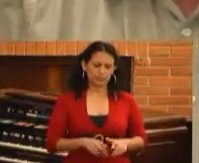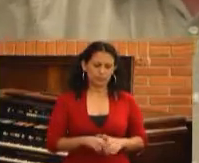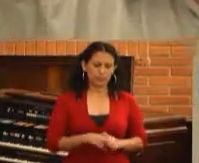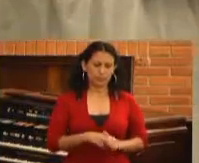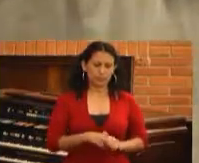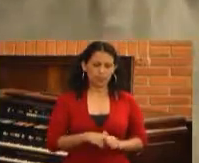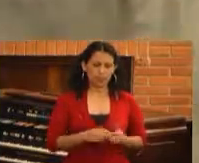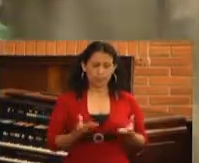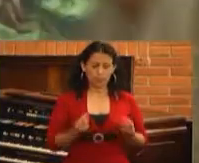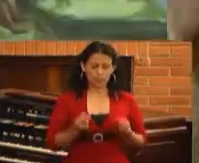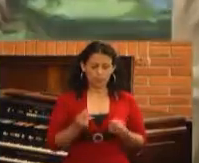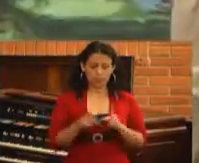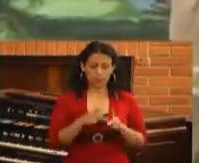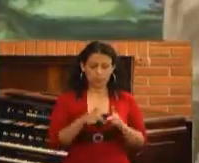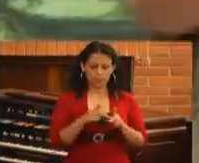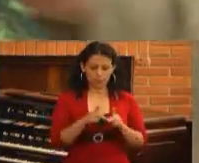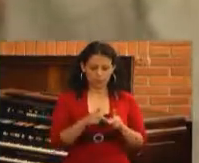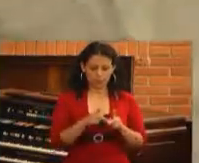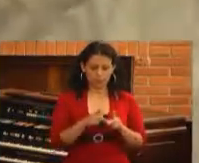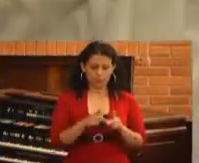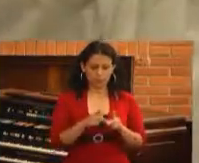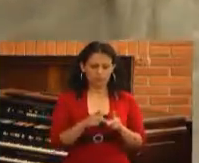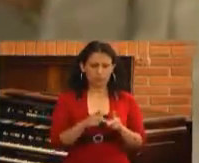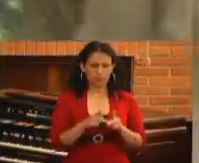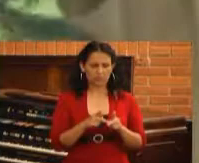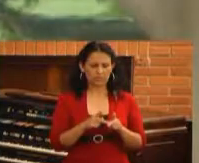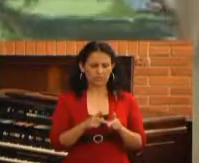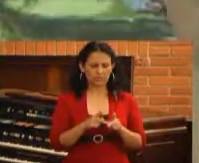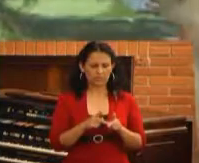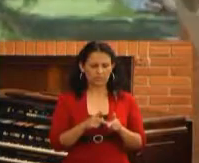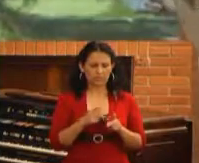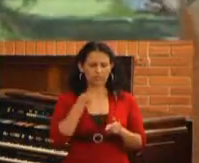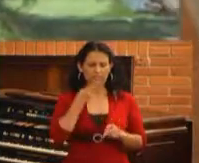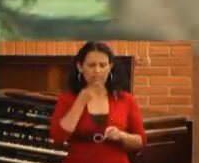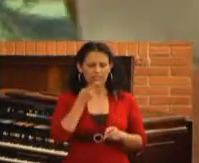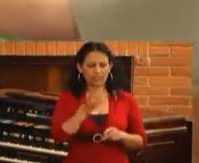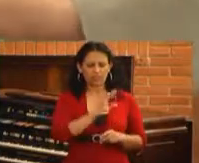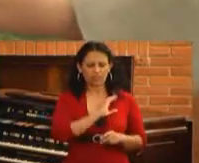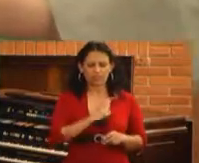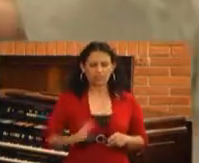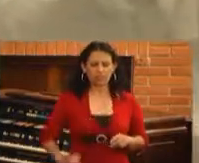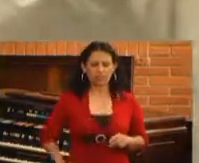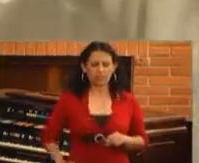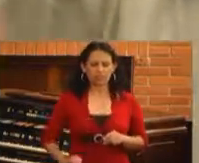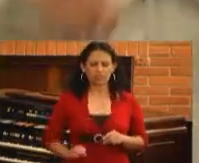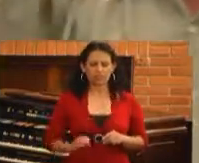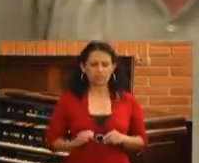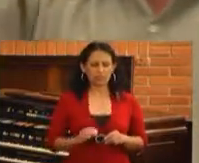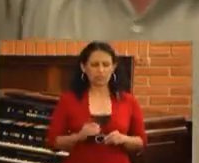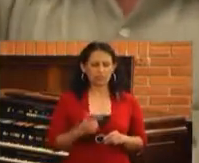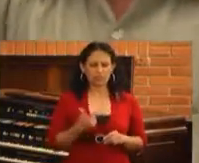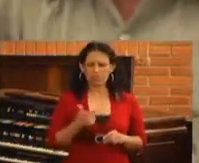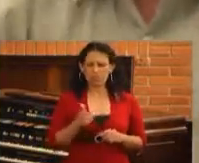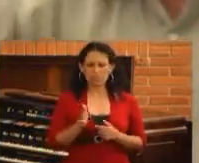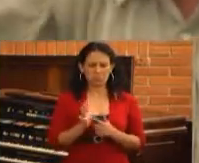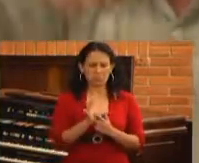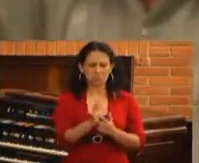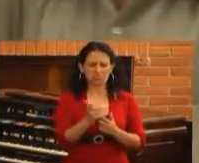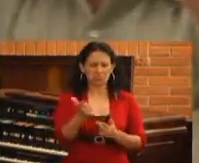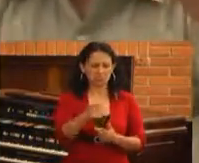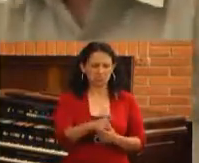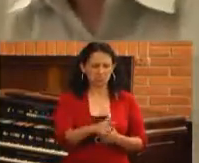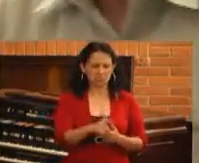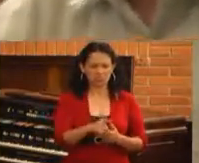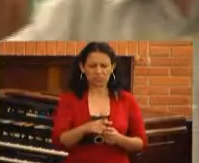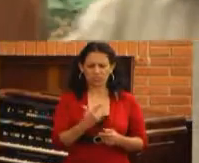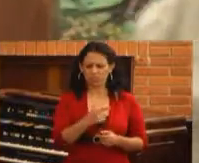gnosticismo que está tomando conta das igrejas, de um Cristo simplesmente etéreo, que não se manifestou em carne, que não foi para